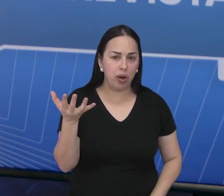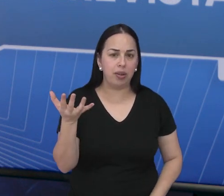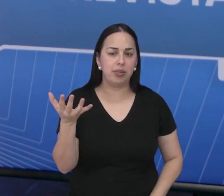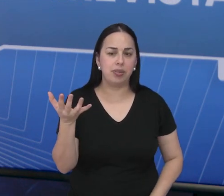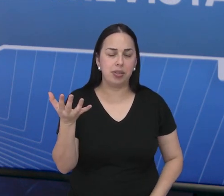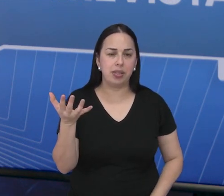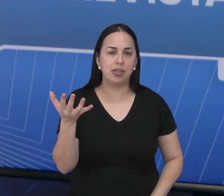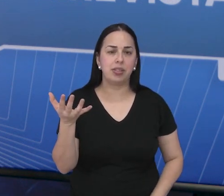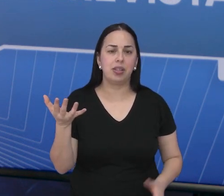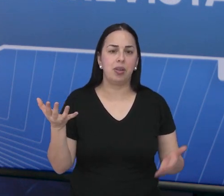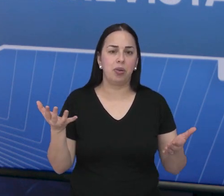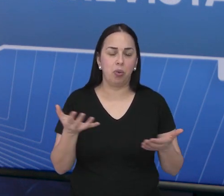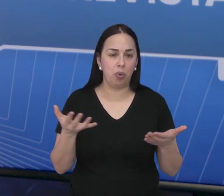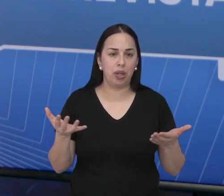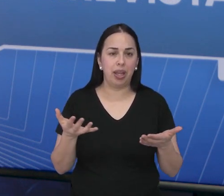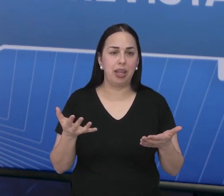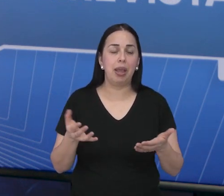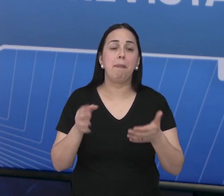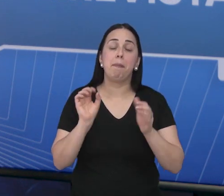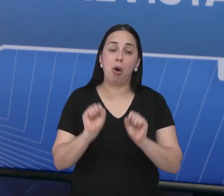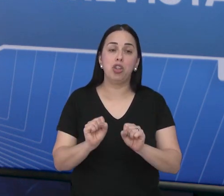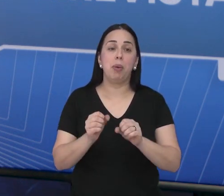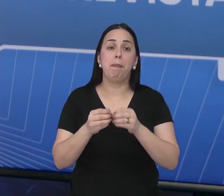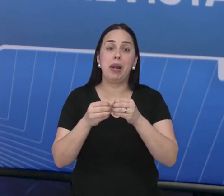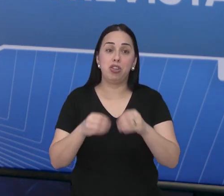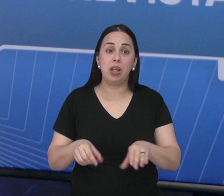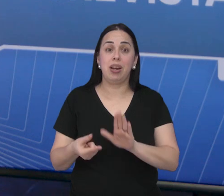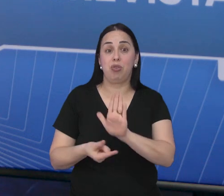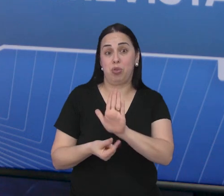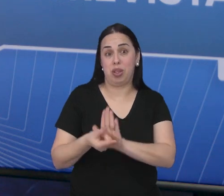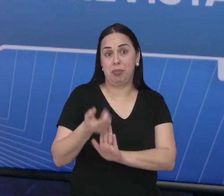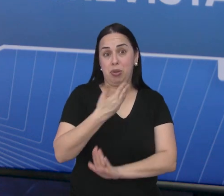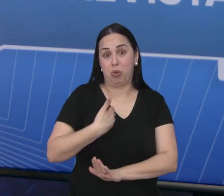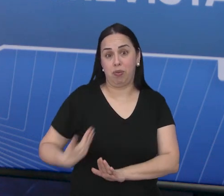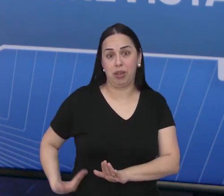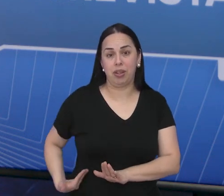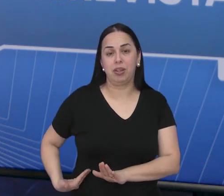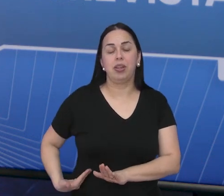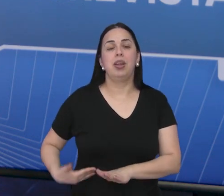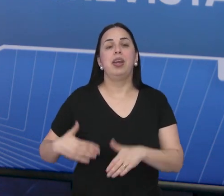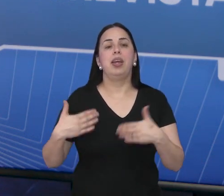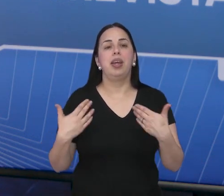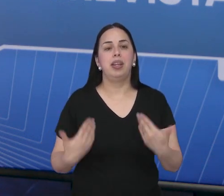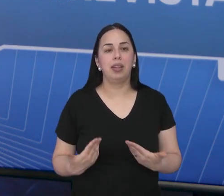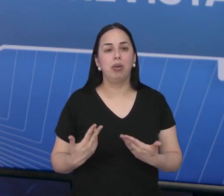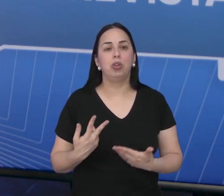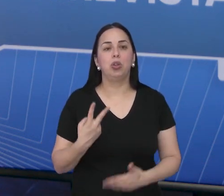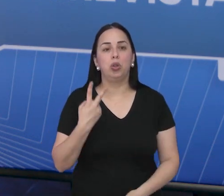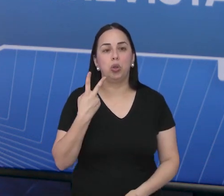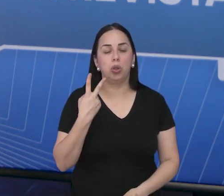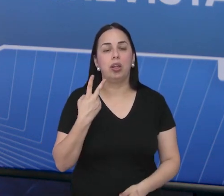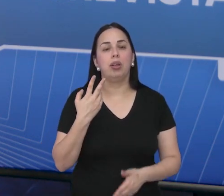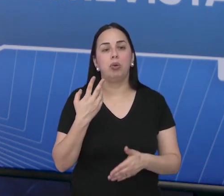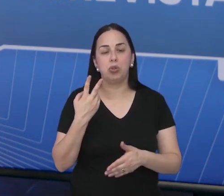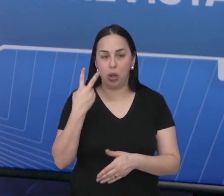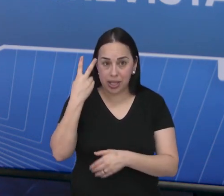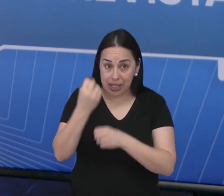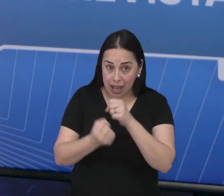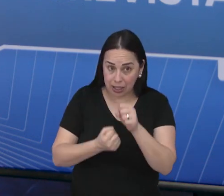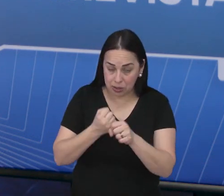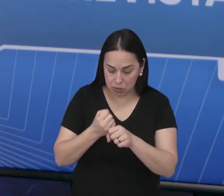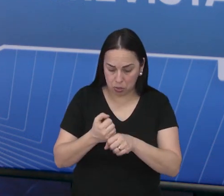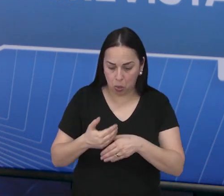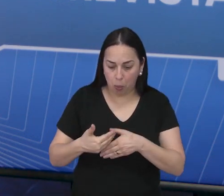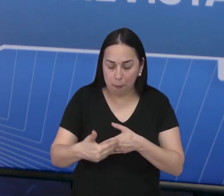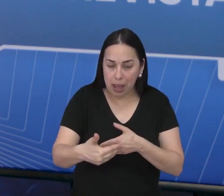interferiria muito nos órgãos públicos, no cofre público, eles então decidiram os 2 primeiros anos, eles vão ser,